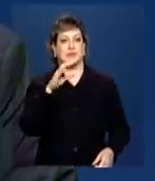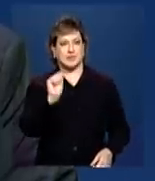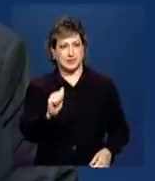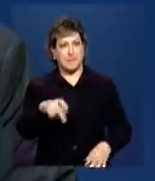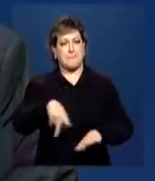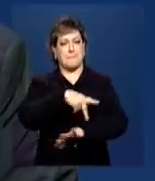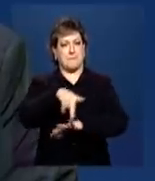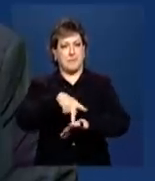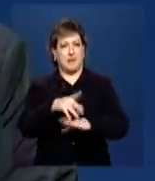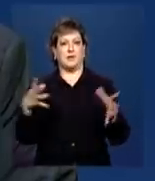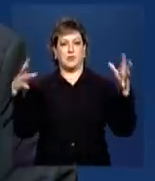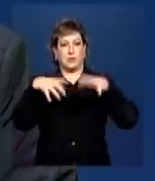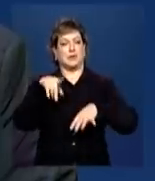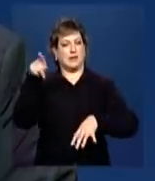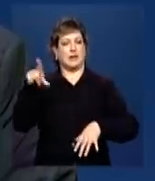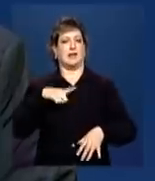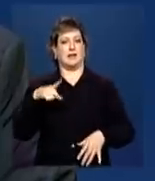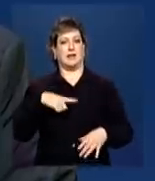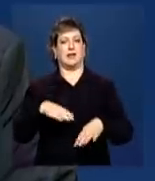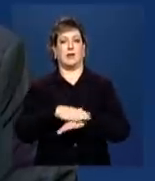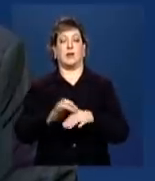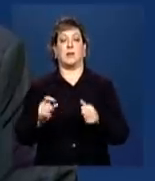foi exatamente para o